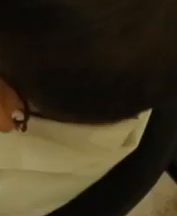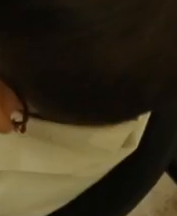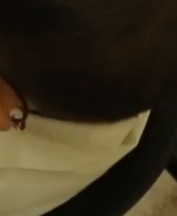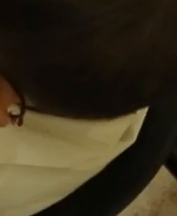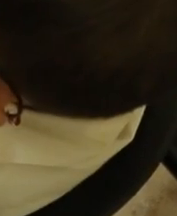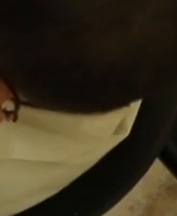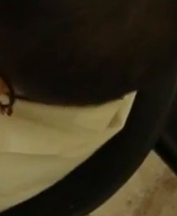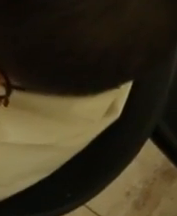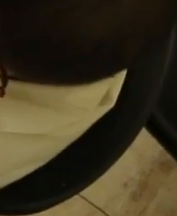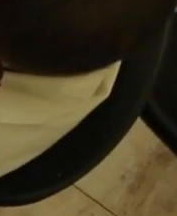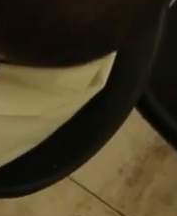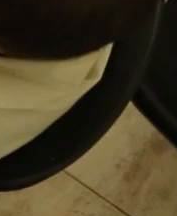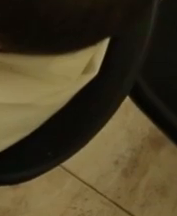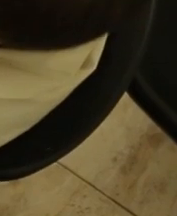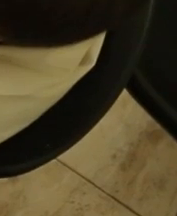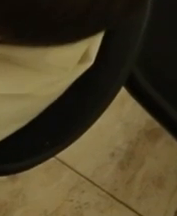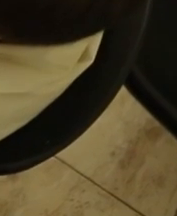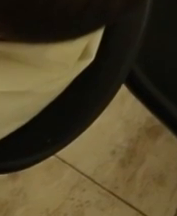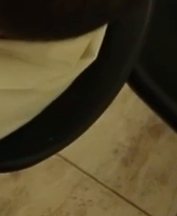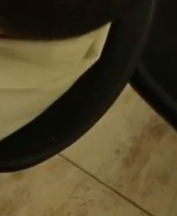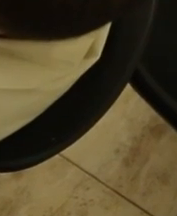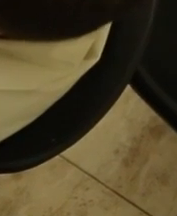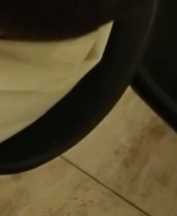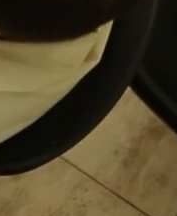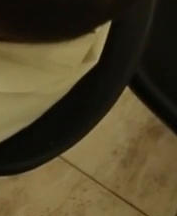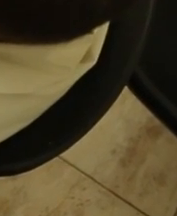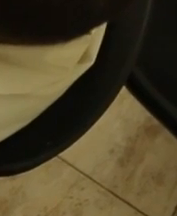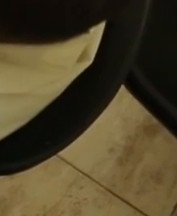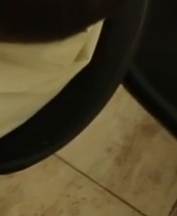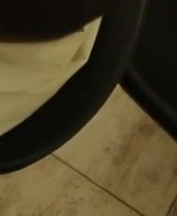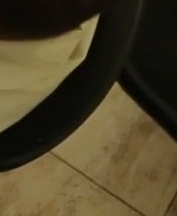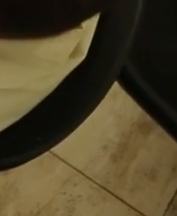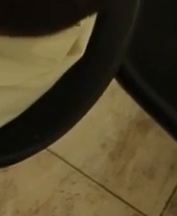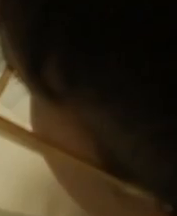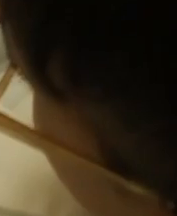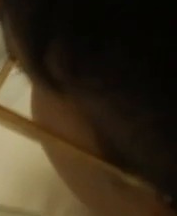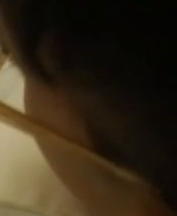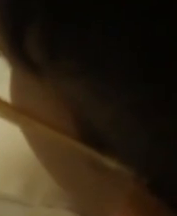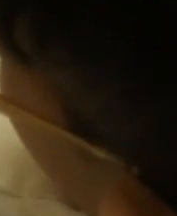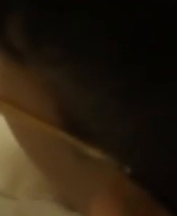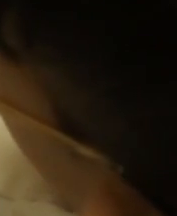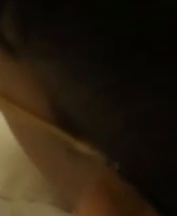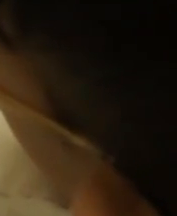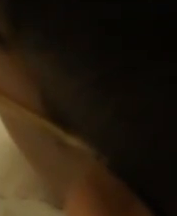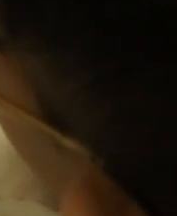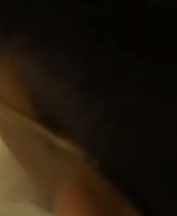Despacio. Alessandro colore o desenho do peixe com a ajuda de Laura.